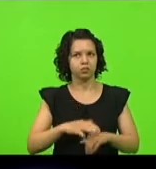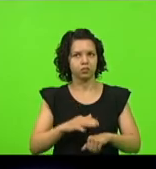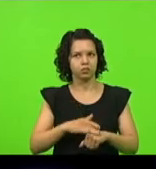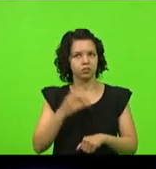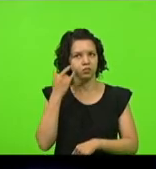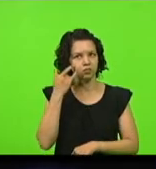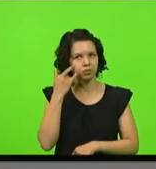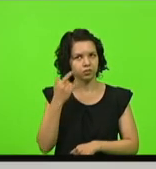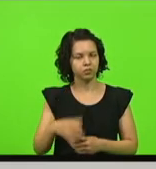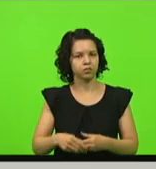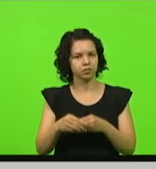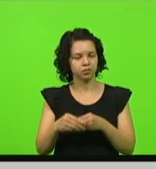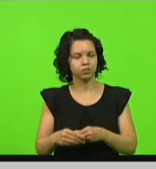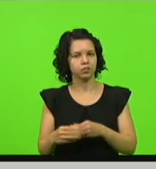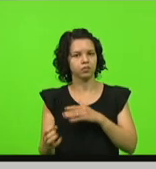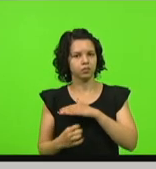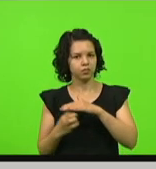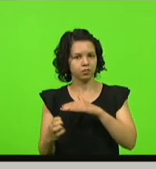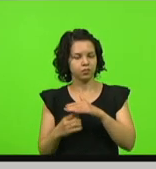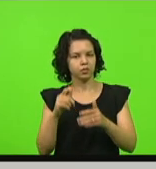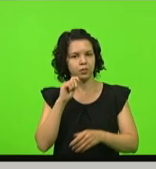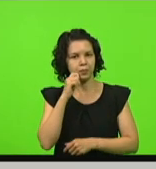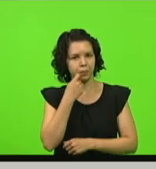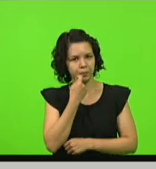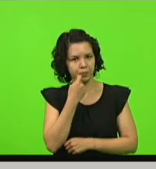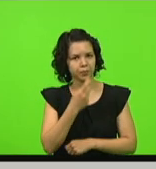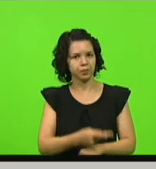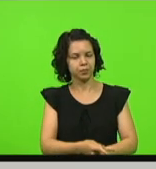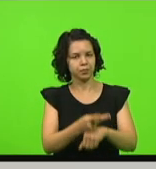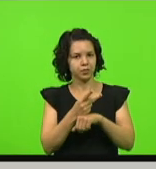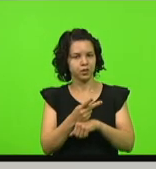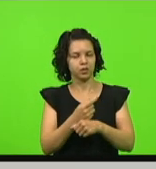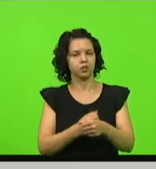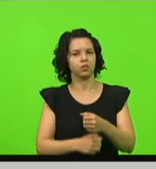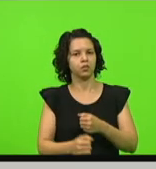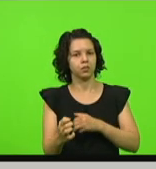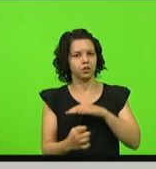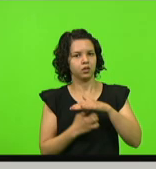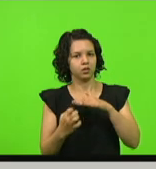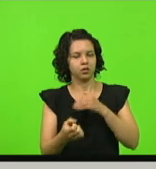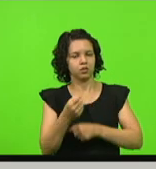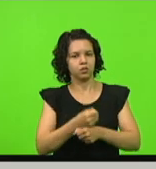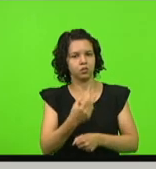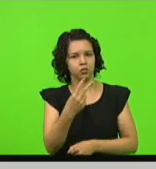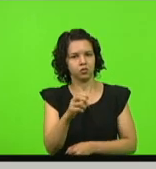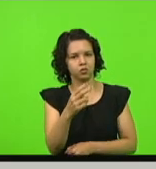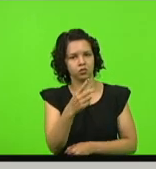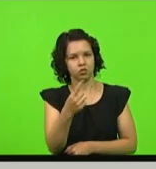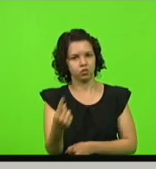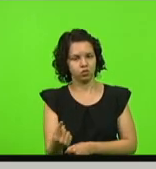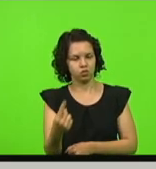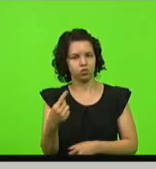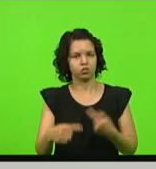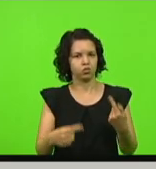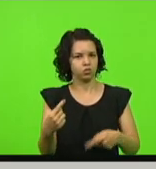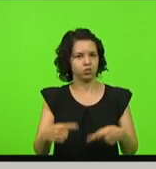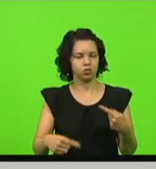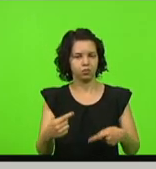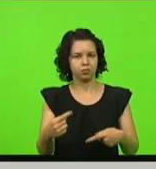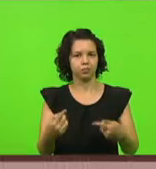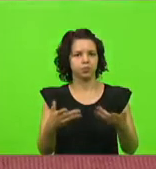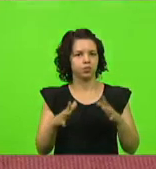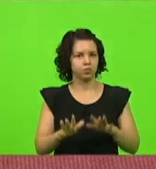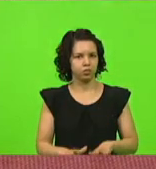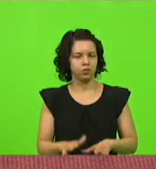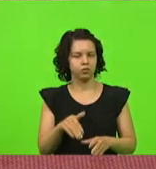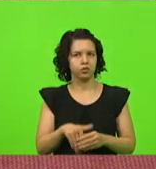de pães pelos resultados obtidos no Prêmio Destaque Empresarial 2021, promovido pela Associação Empresarial de São Miguel do Oeste. Em discussão, não havendo quem